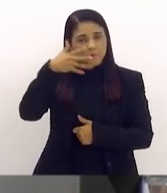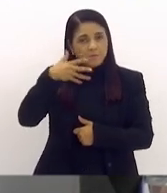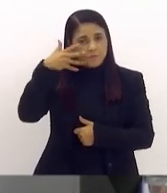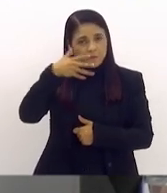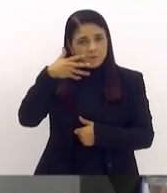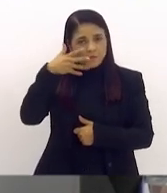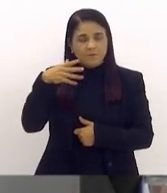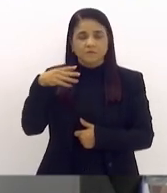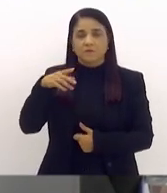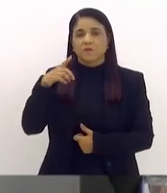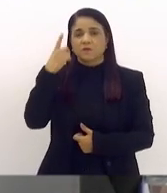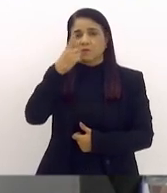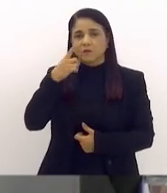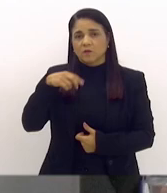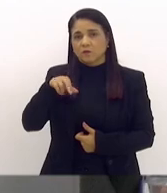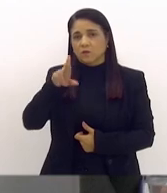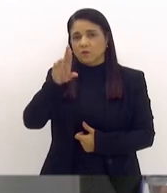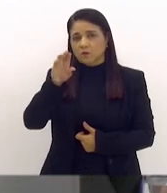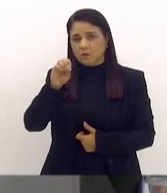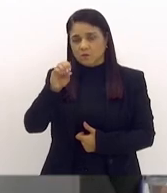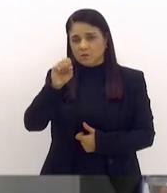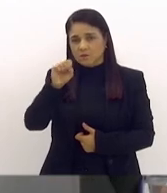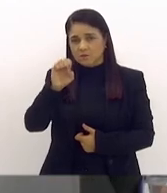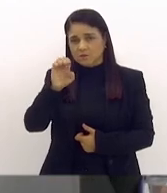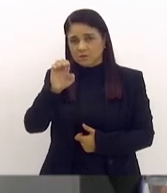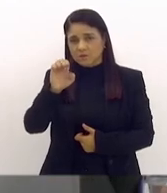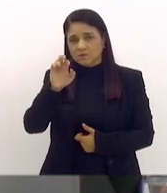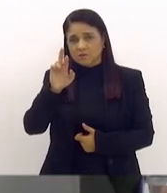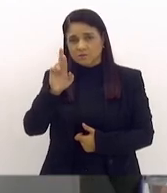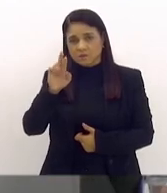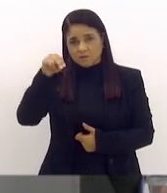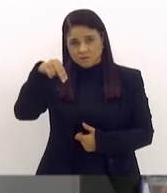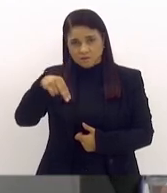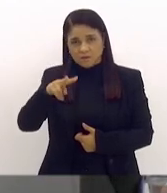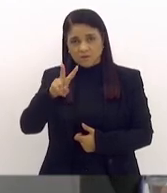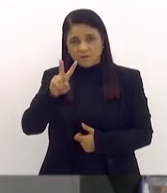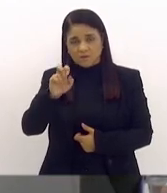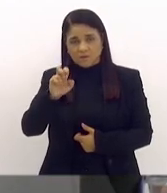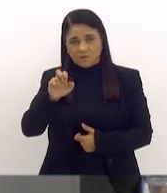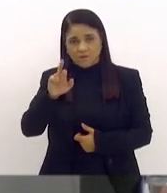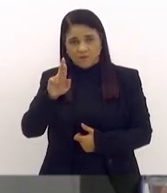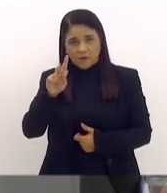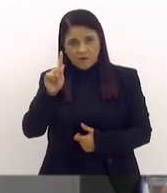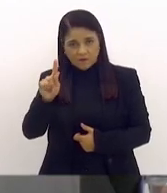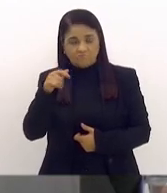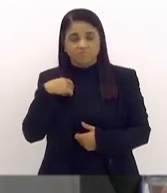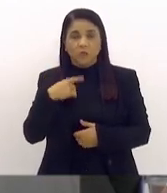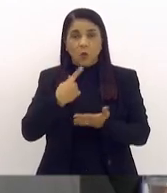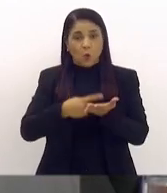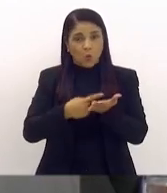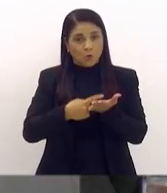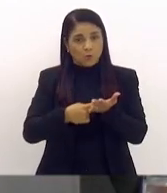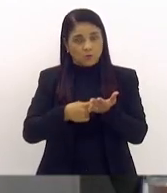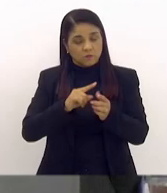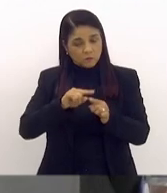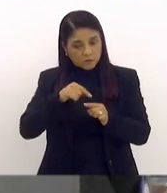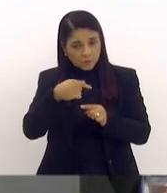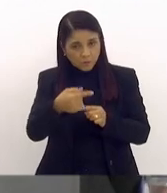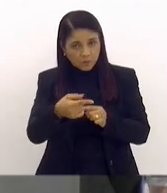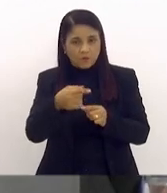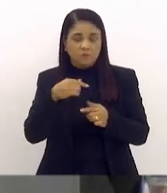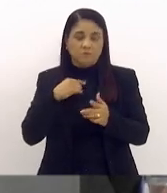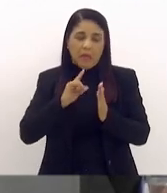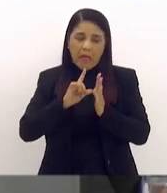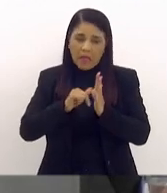Deputado rosenverg que ele também tem aqui né um compromisso já tá ansioso né para não